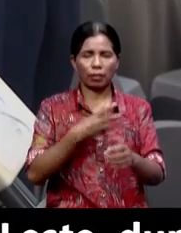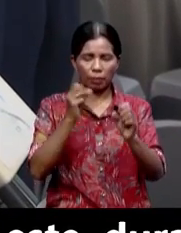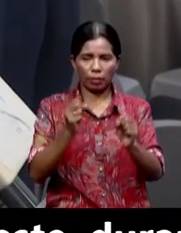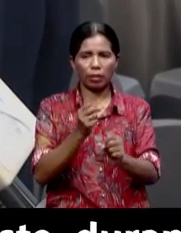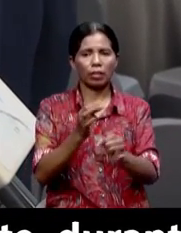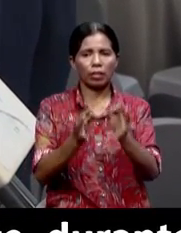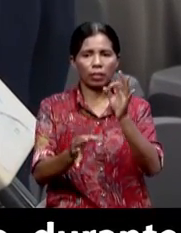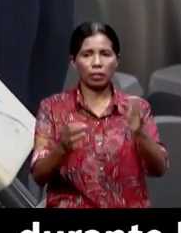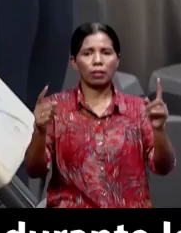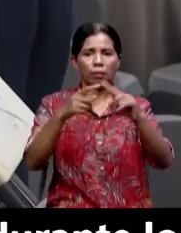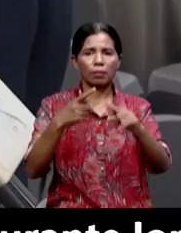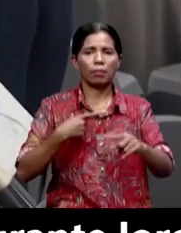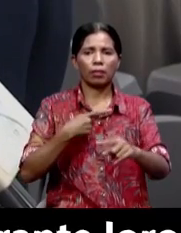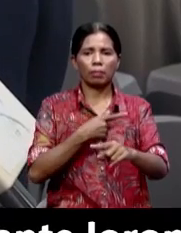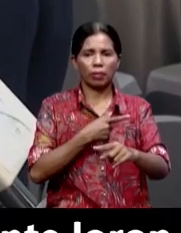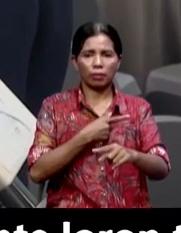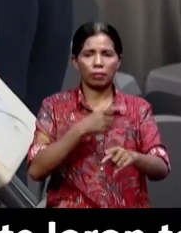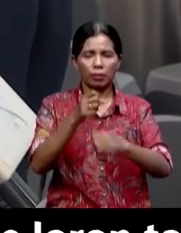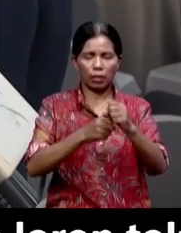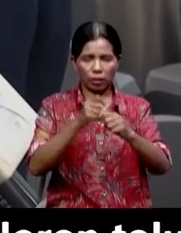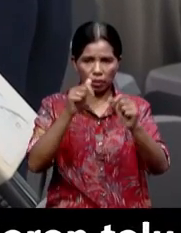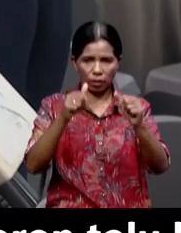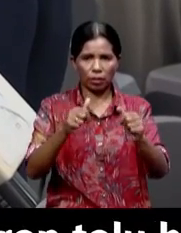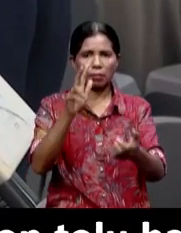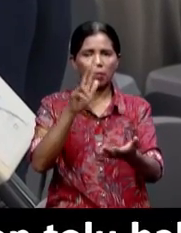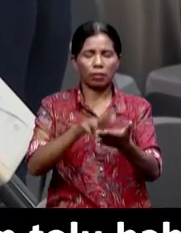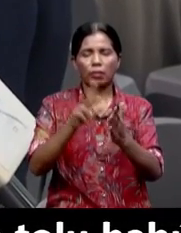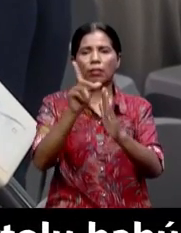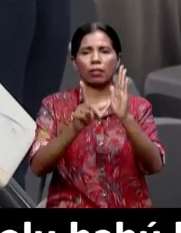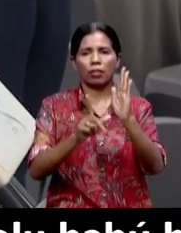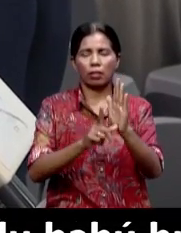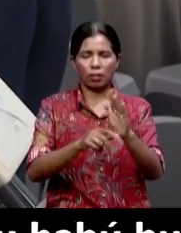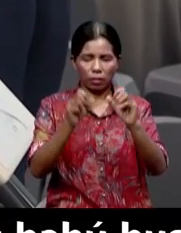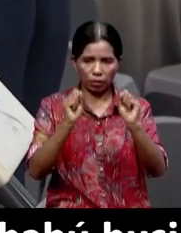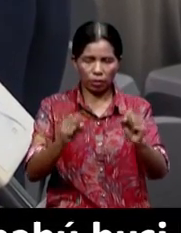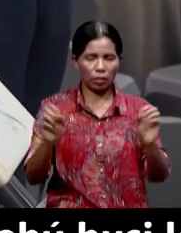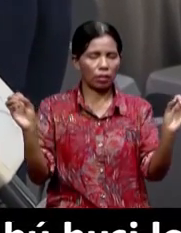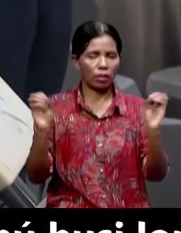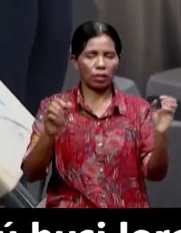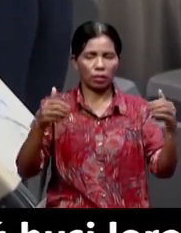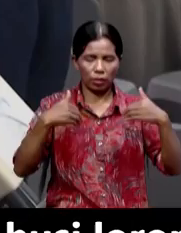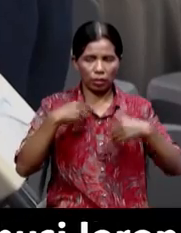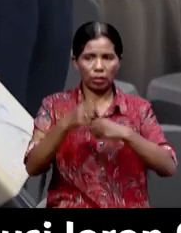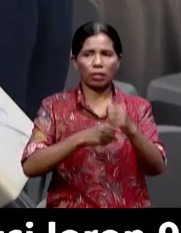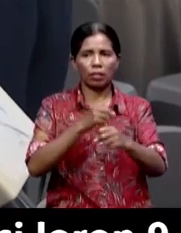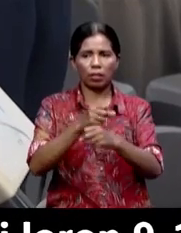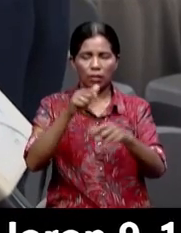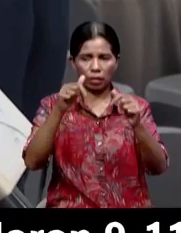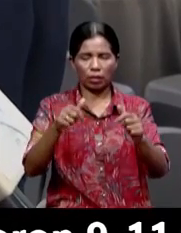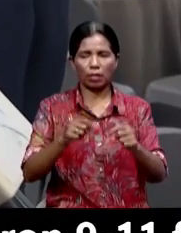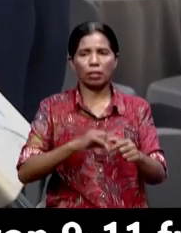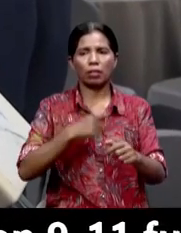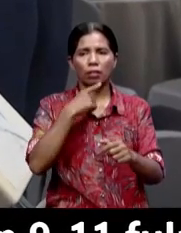carica para o Parlamento, bem retina, né? Mas a aprovação da lei, né? Pode ser, sei lá, acontece retina ainda, né? E a nesse é um